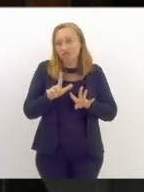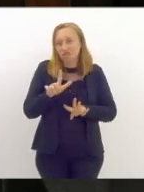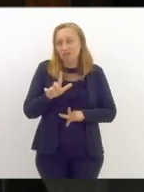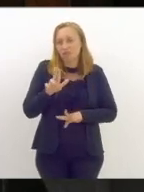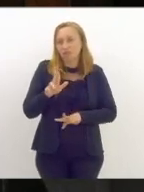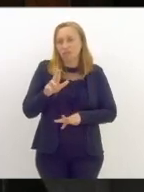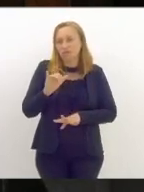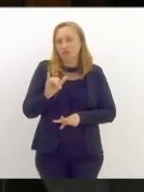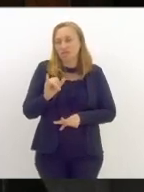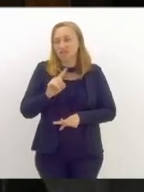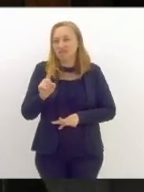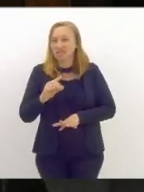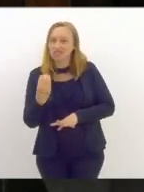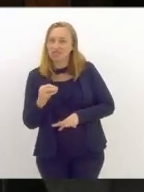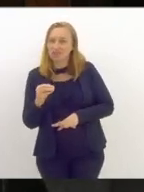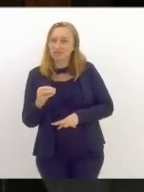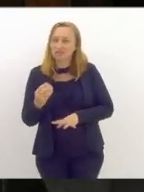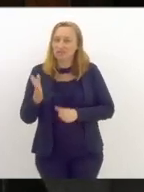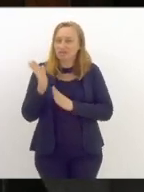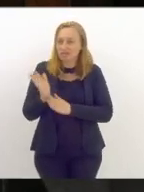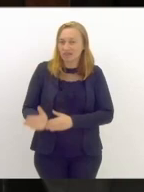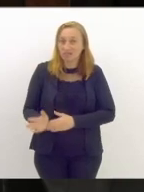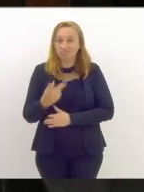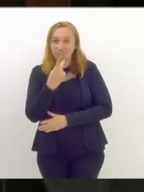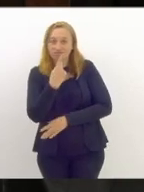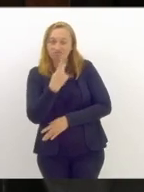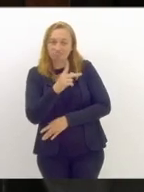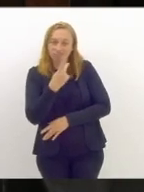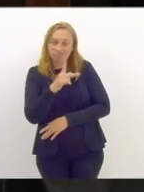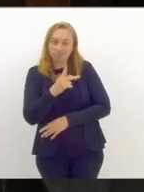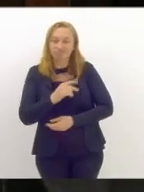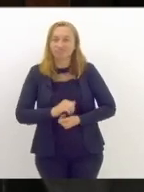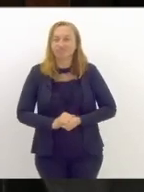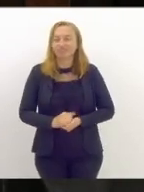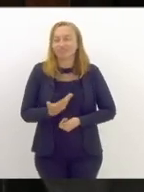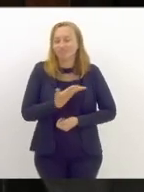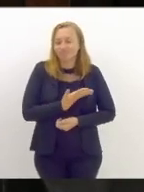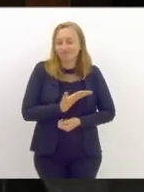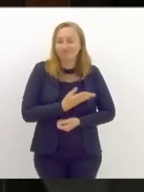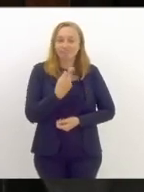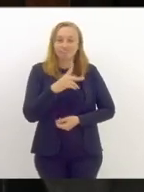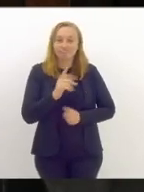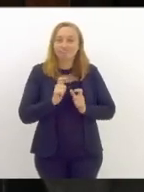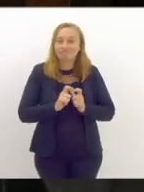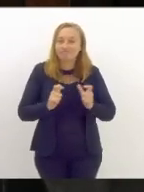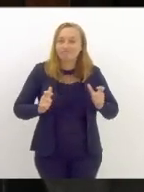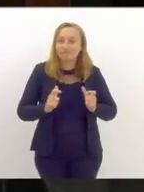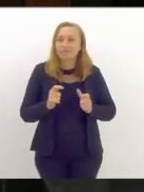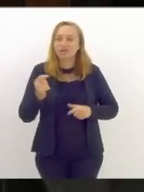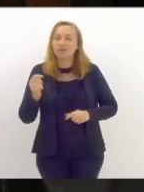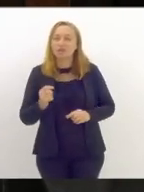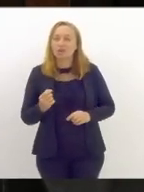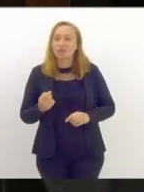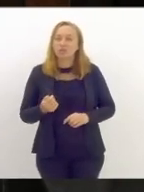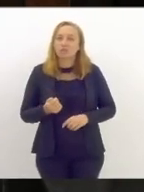que a lealdade dele, a amizade dele é tão grande quanto o amor que ele tem